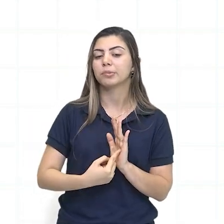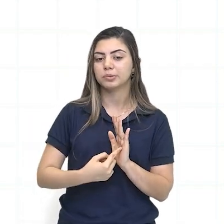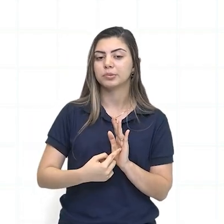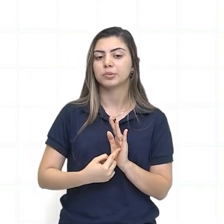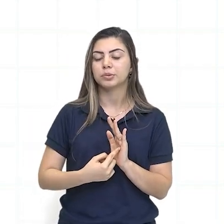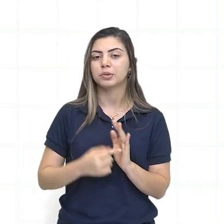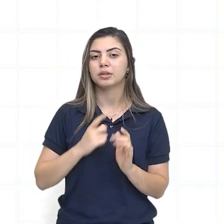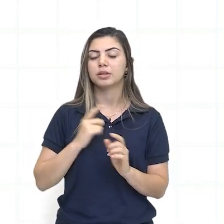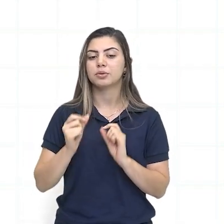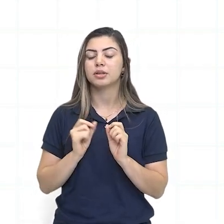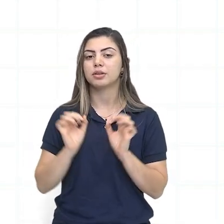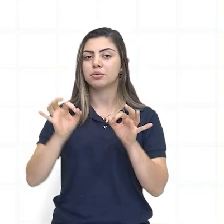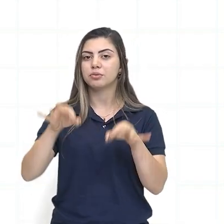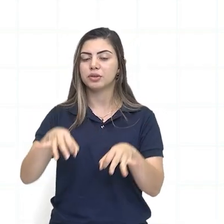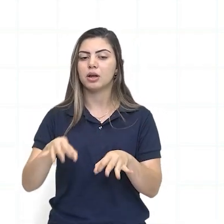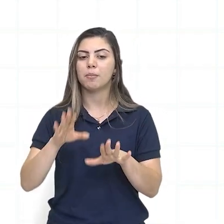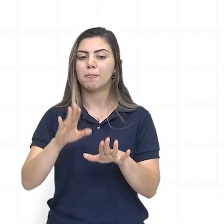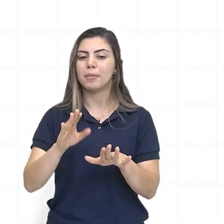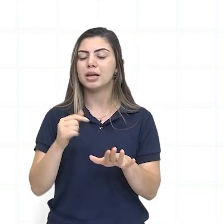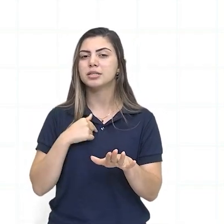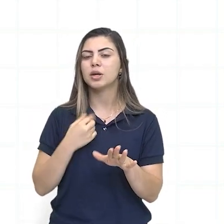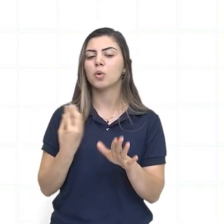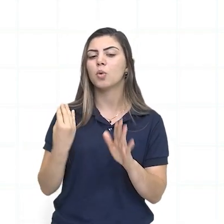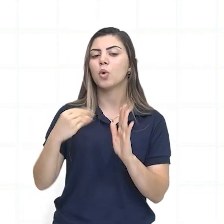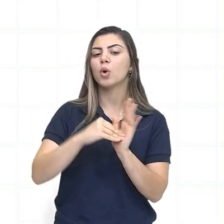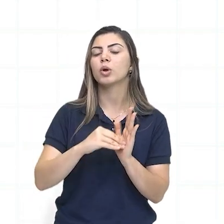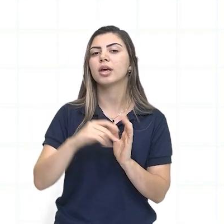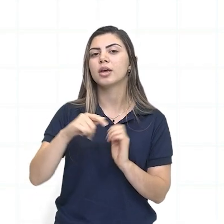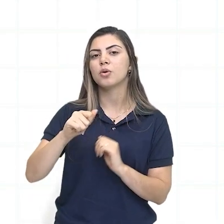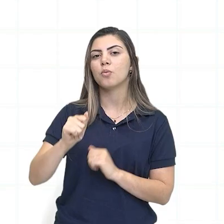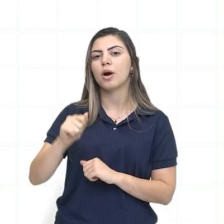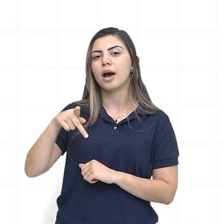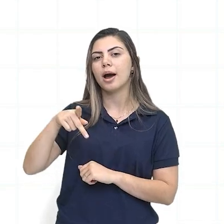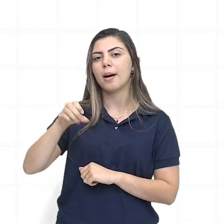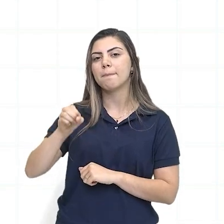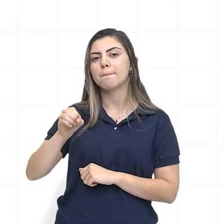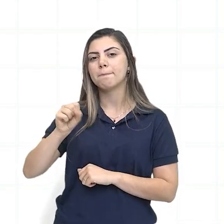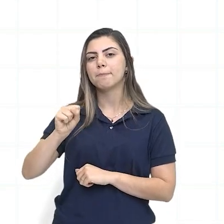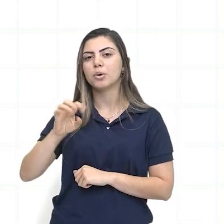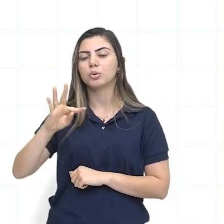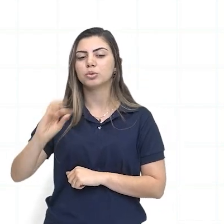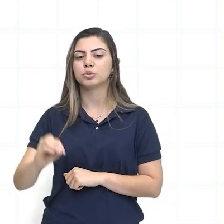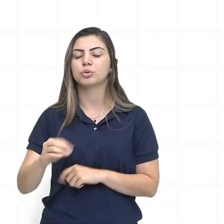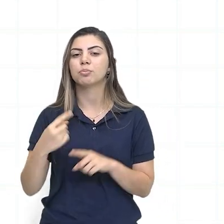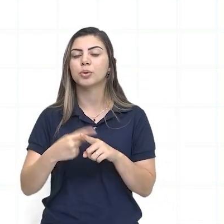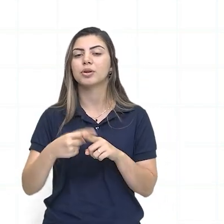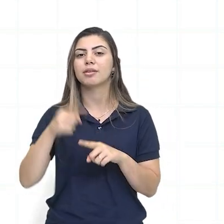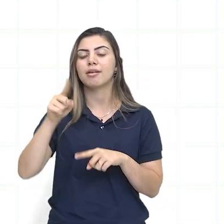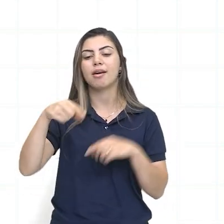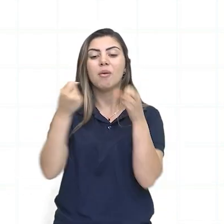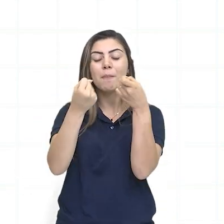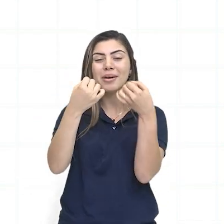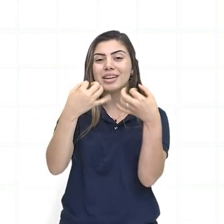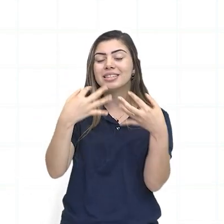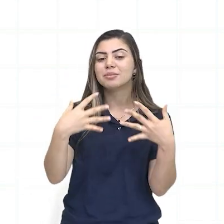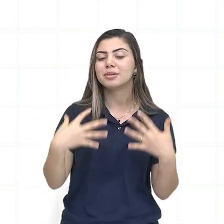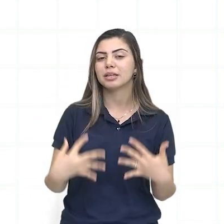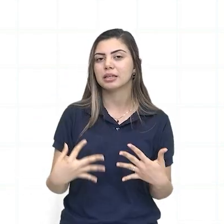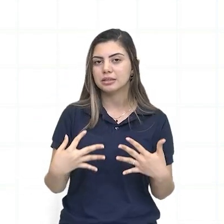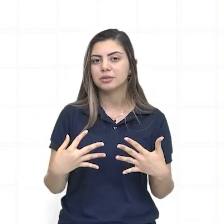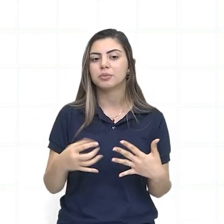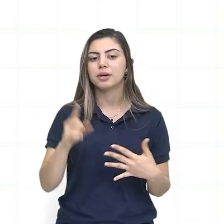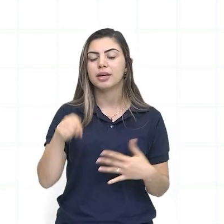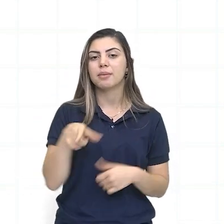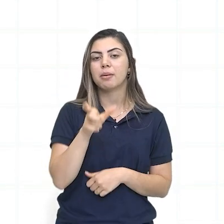final. Porém, eu coloquei um aposto, ou seja, eu coloquei uma explicação, um termo